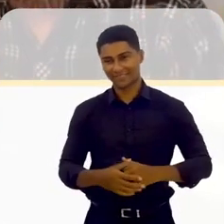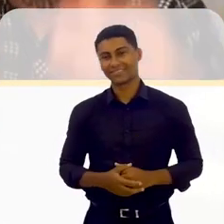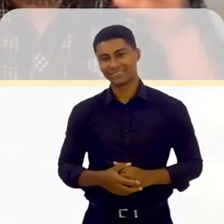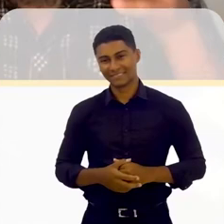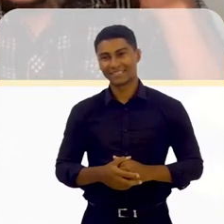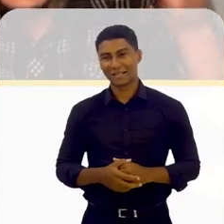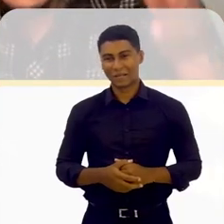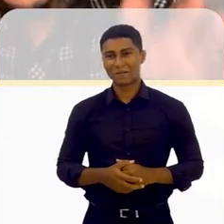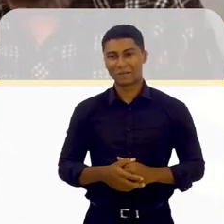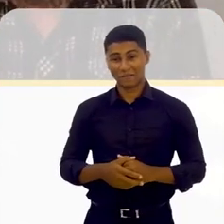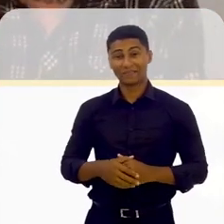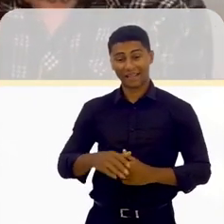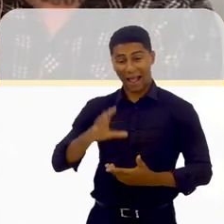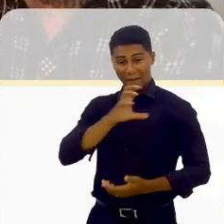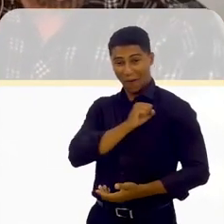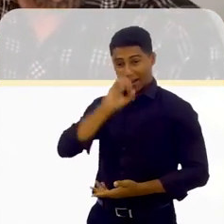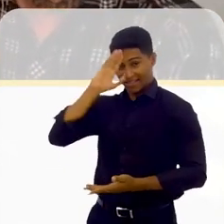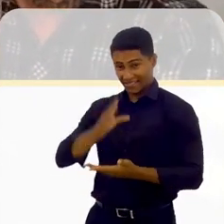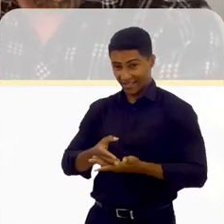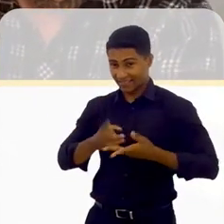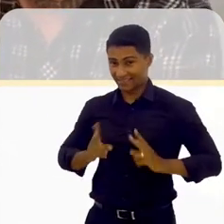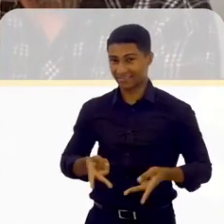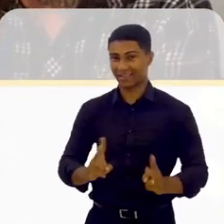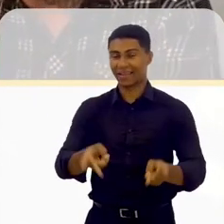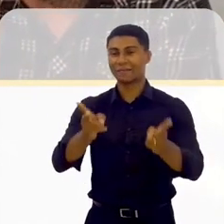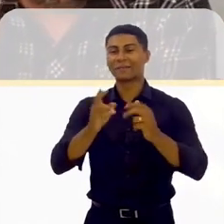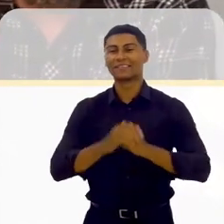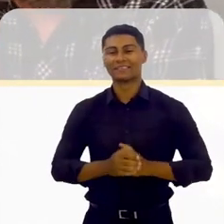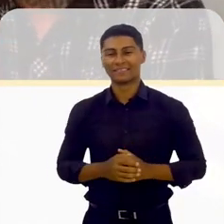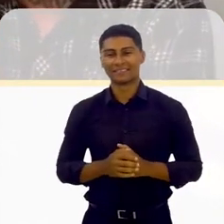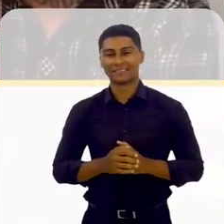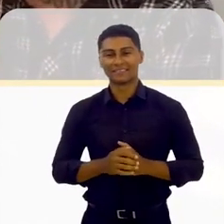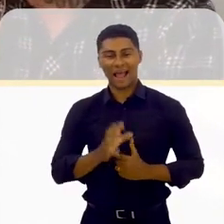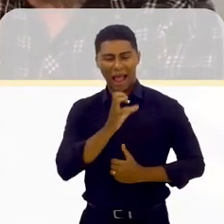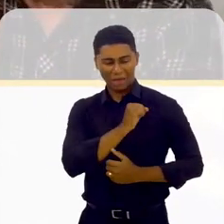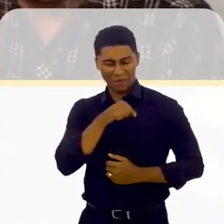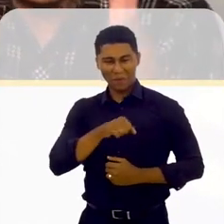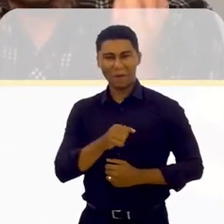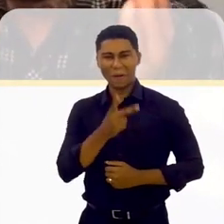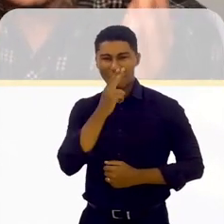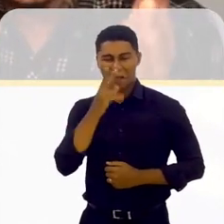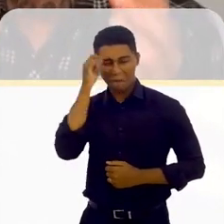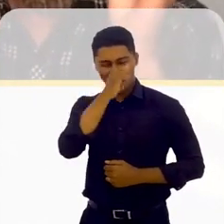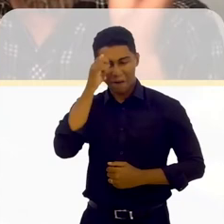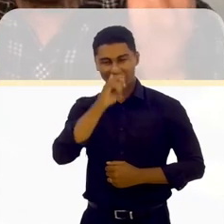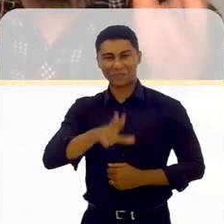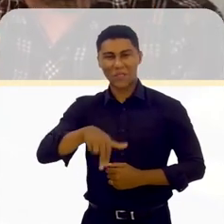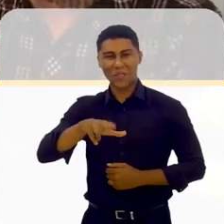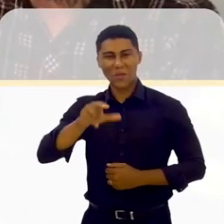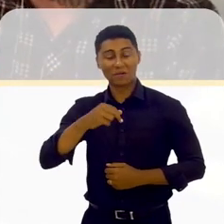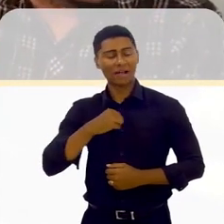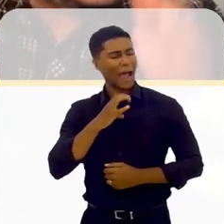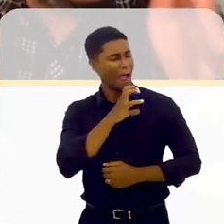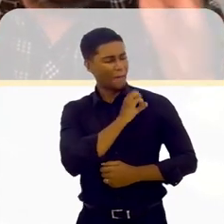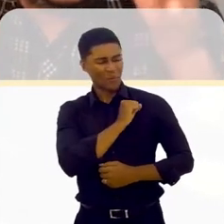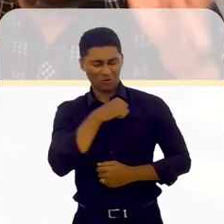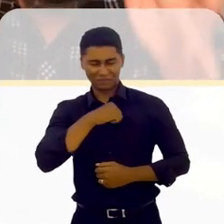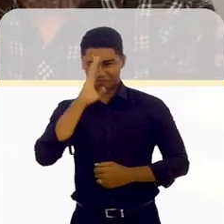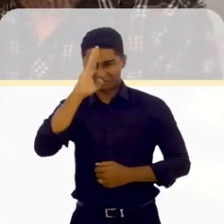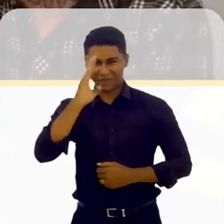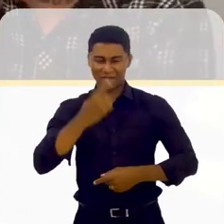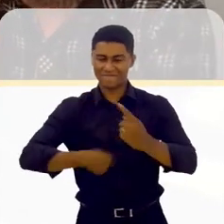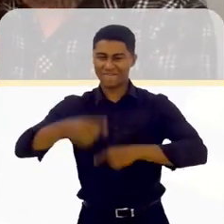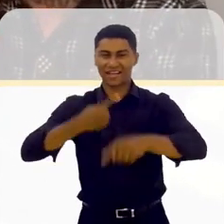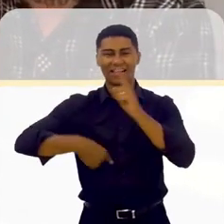O resto vocês Bora têm que acreditar no acompanhar. amor sempre, o amor Acreditar nunca no amor fica sempre. E ele sempre cafona. vence, ele sempre vence. O amor É, no final